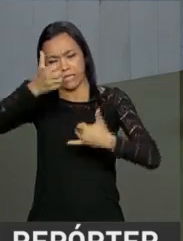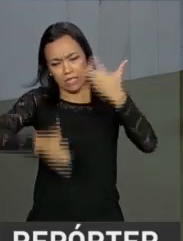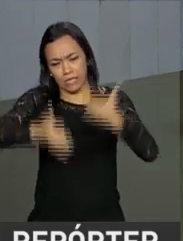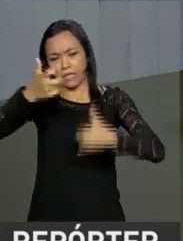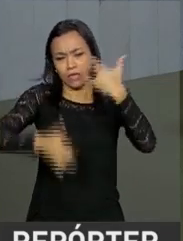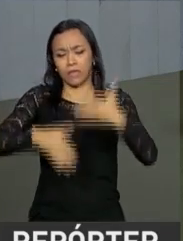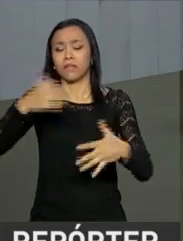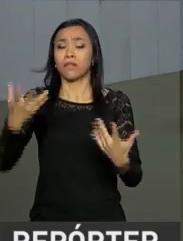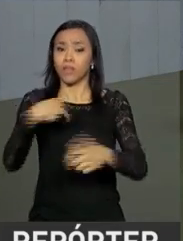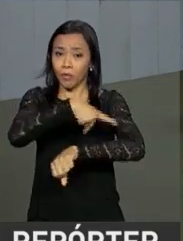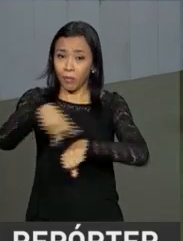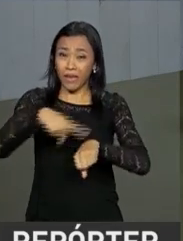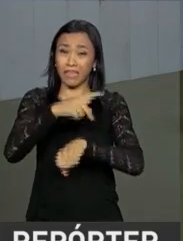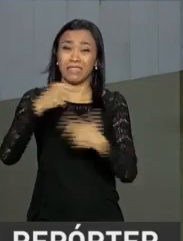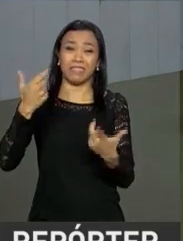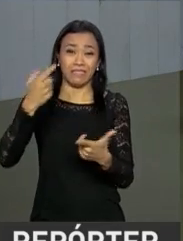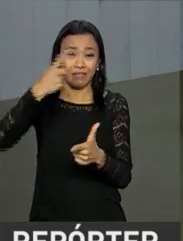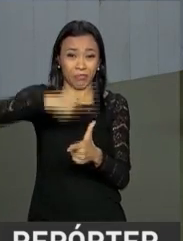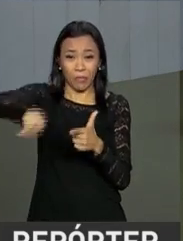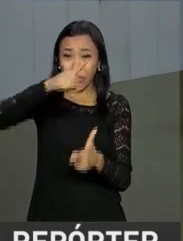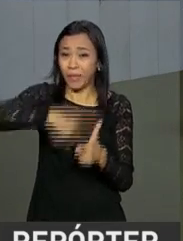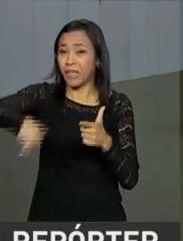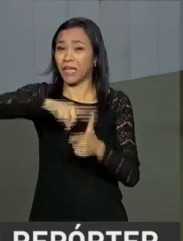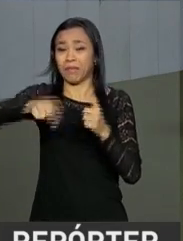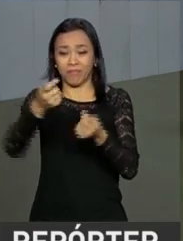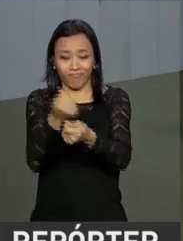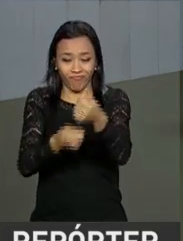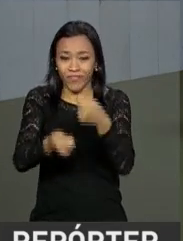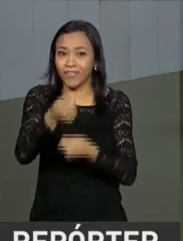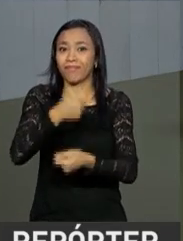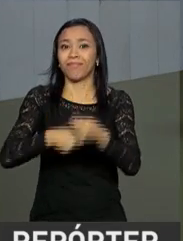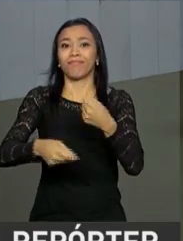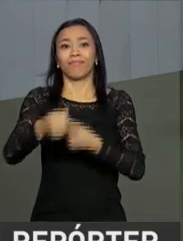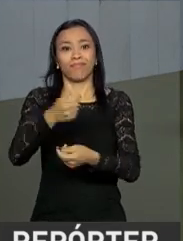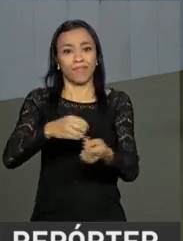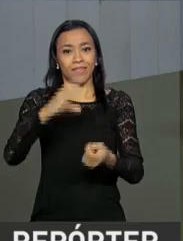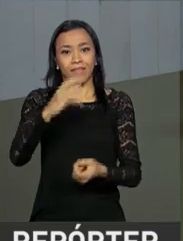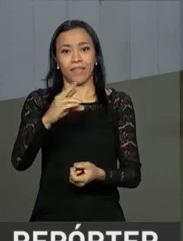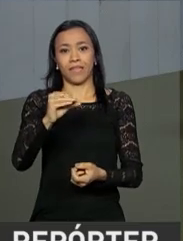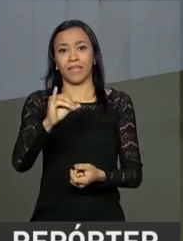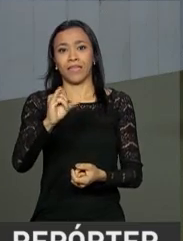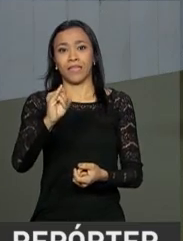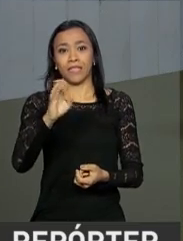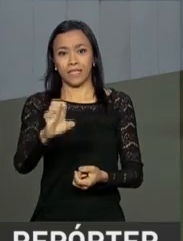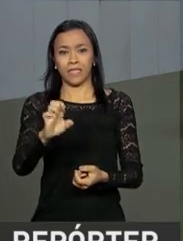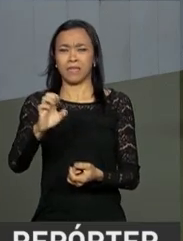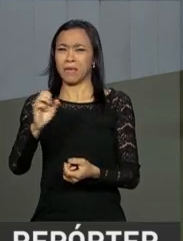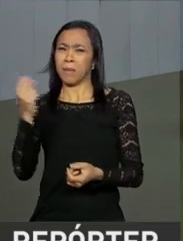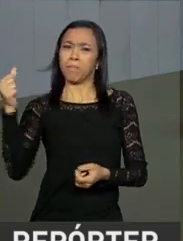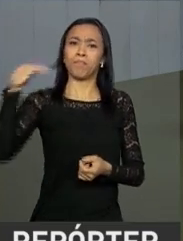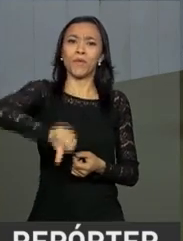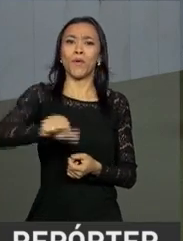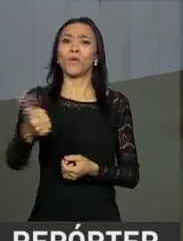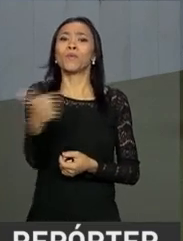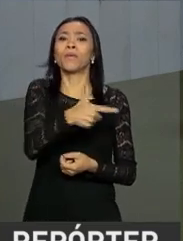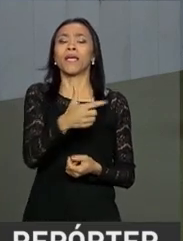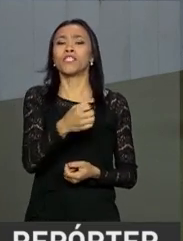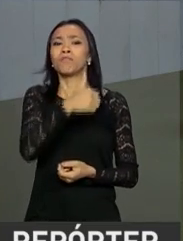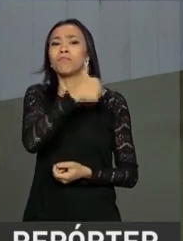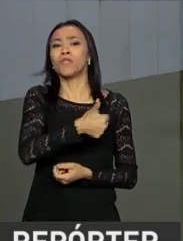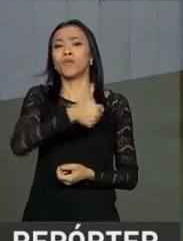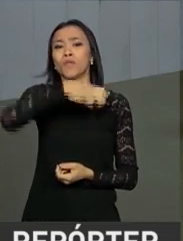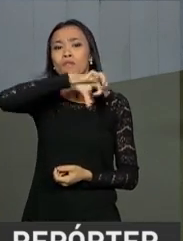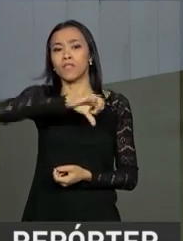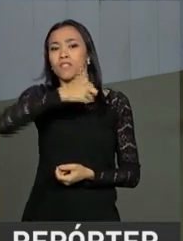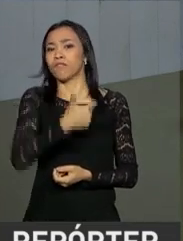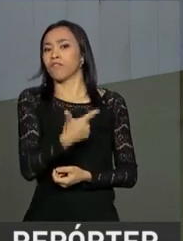a maior de sua história, maior inclusive que a crise de 29. Ele lembrou aí que a razão fundamental que encadeou essa crise é